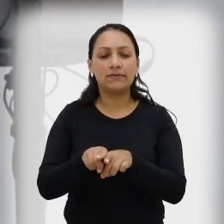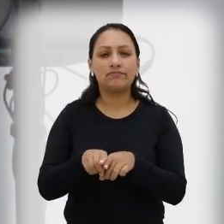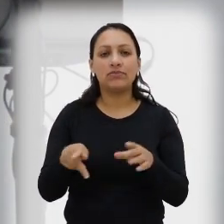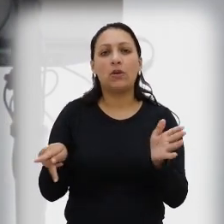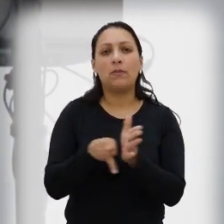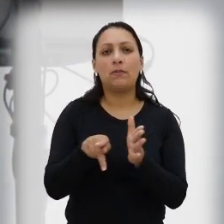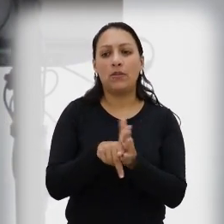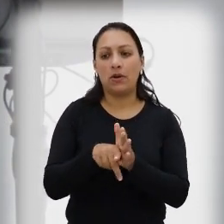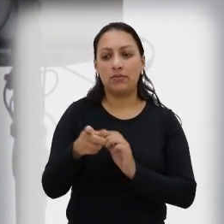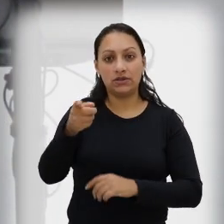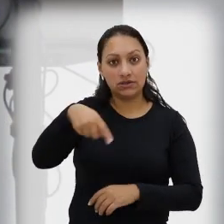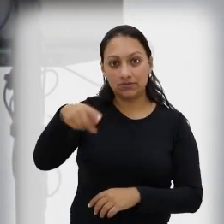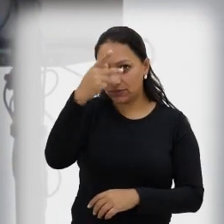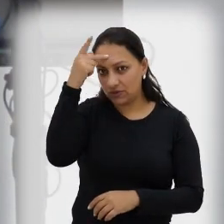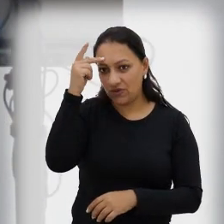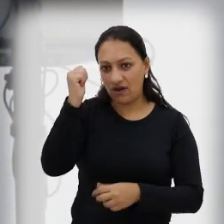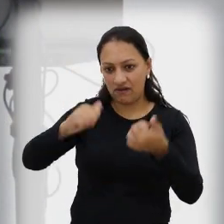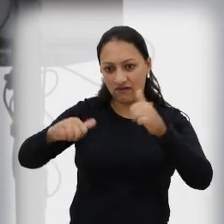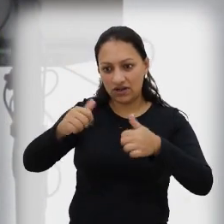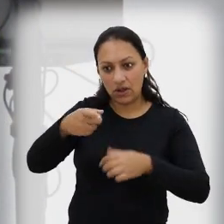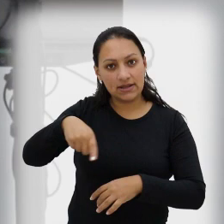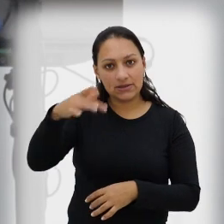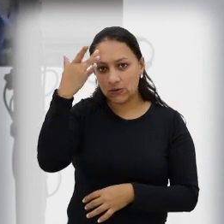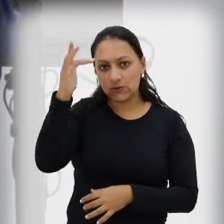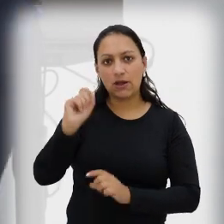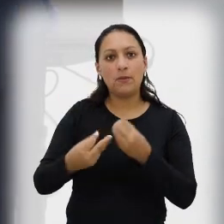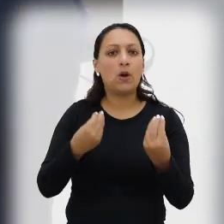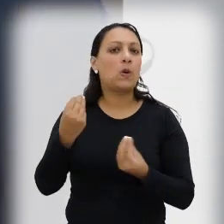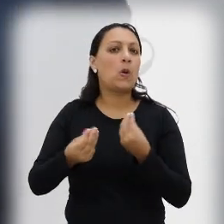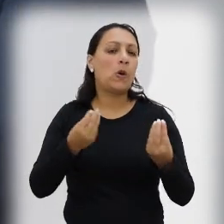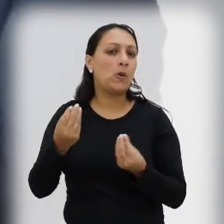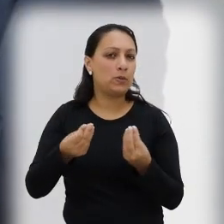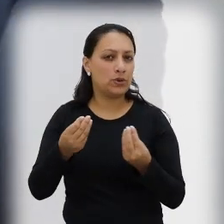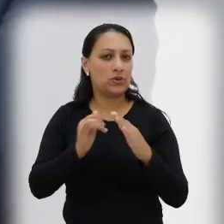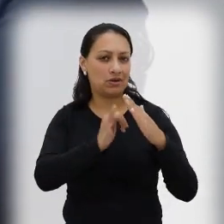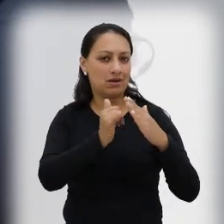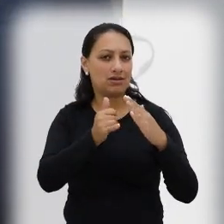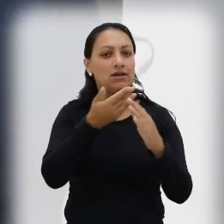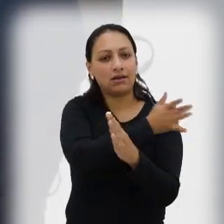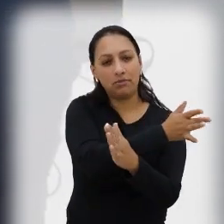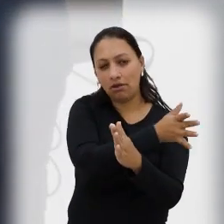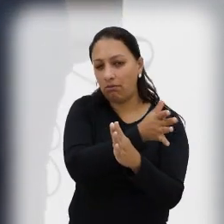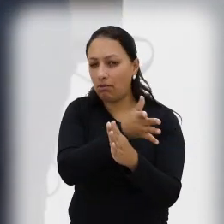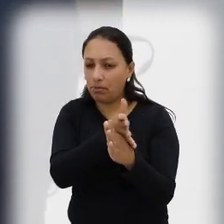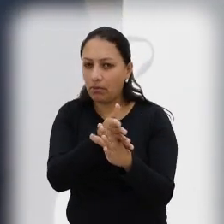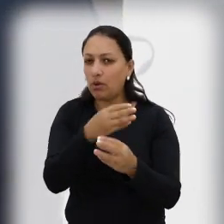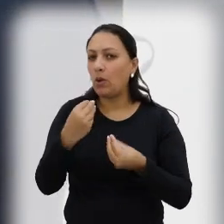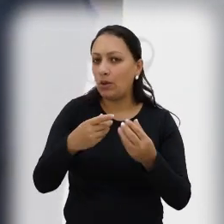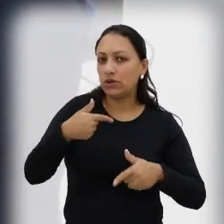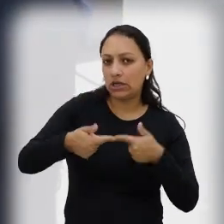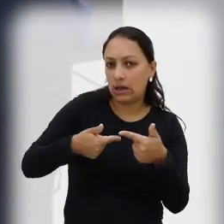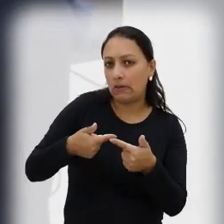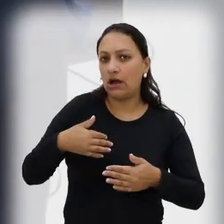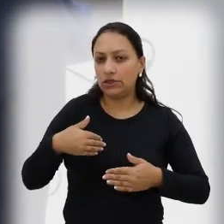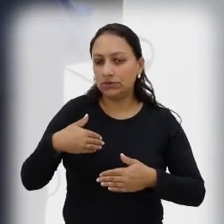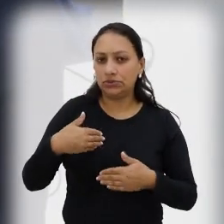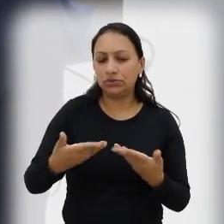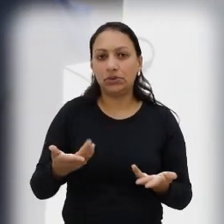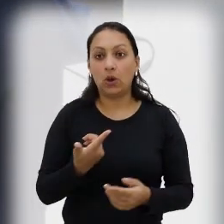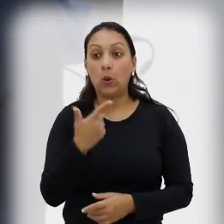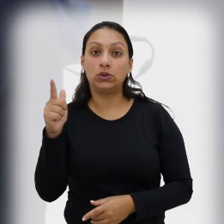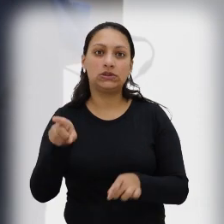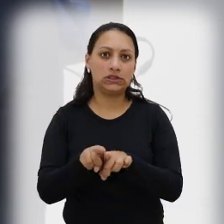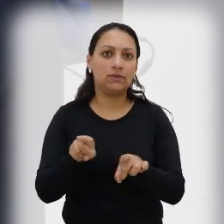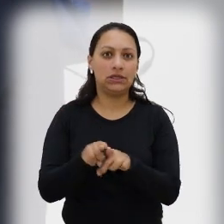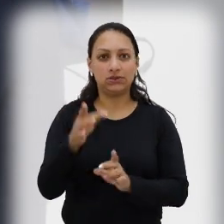próprios avaliadores não sabem, entre si, como está o desempenho das demais startups. Tá? Ou